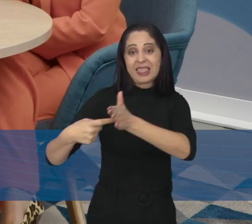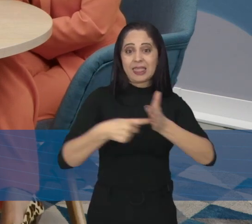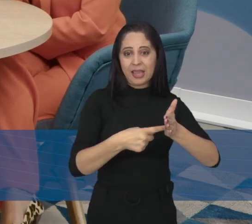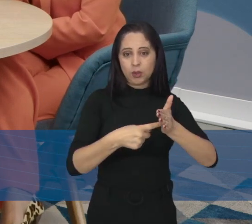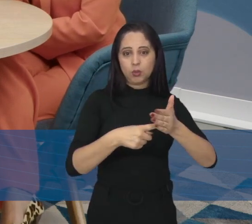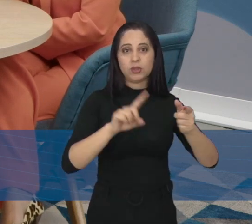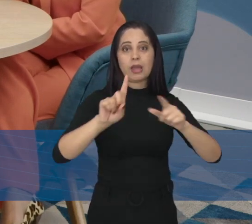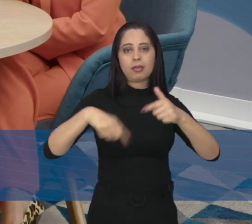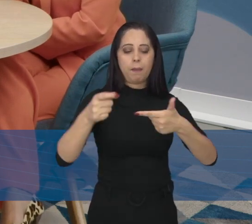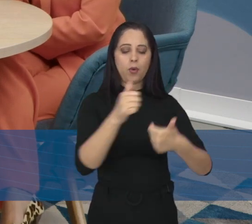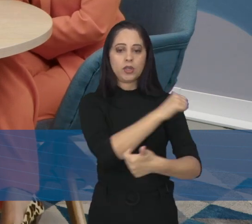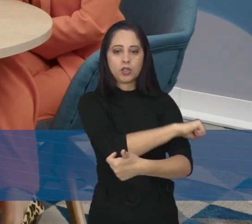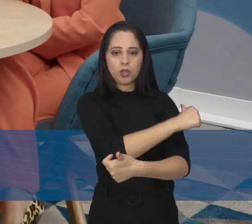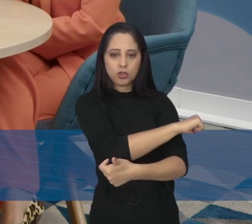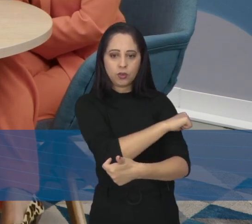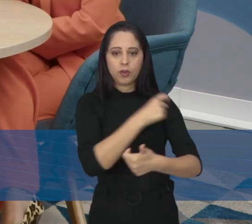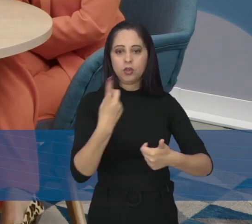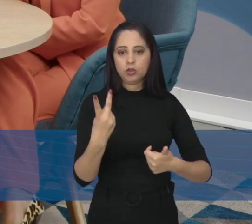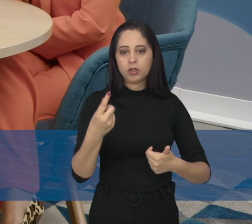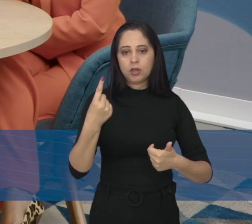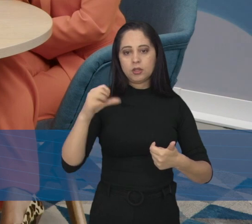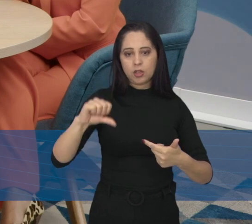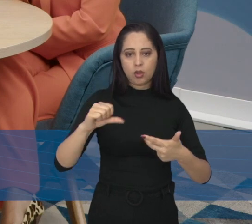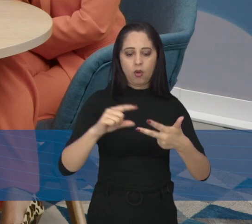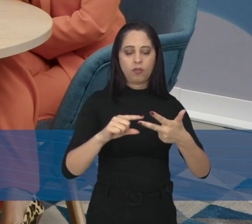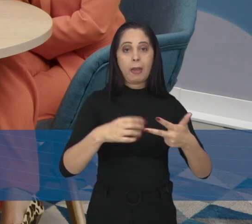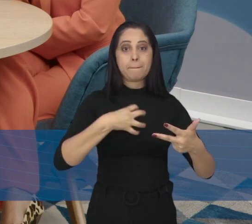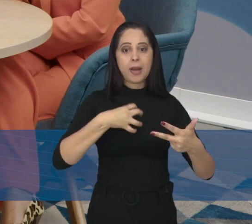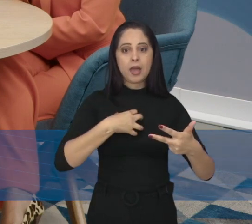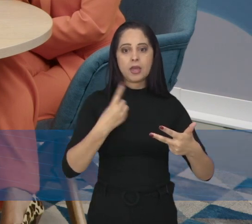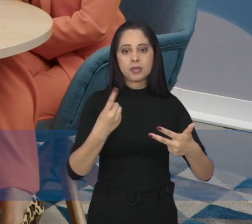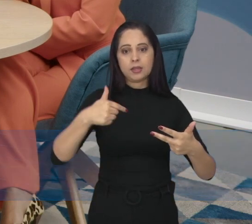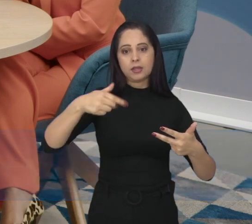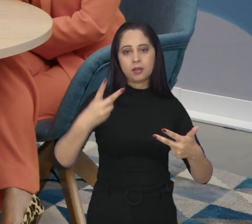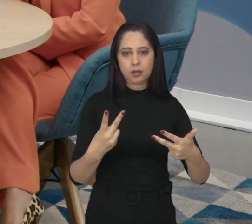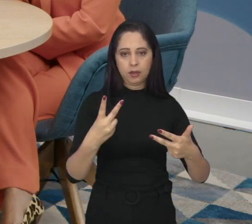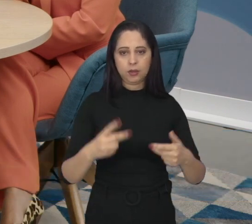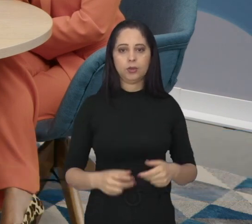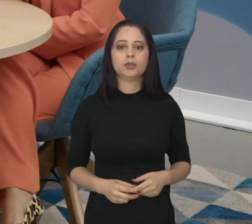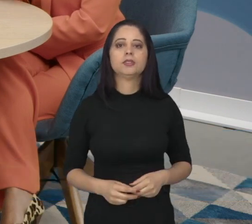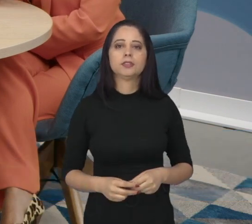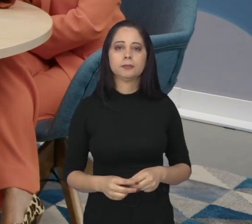do Rio de Janeiro, 219, e Bahia, 172.